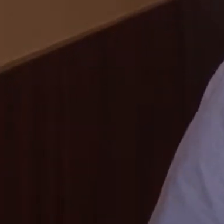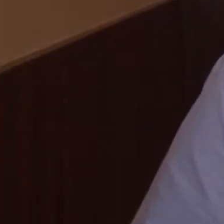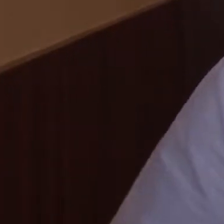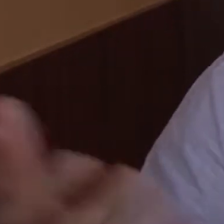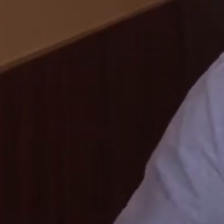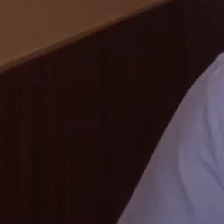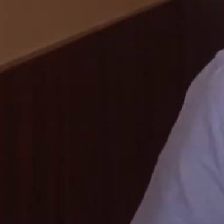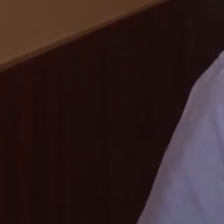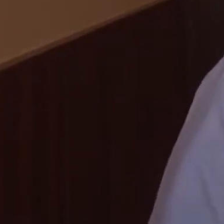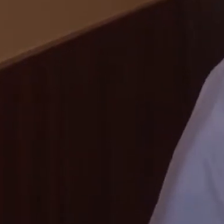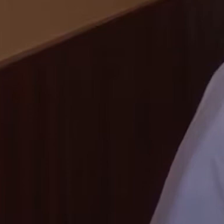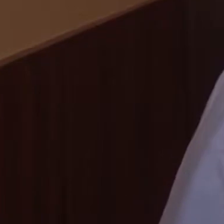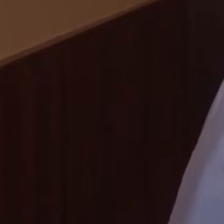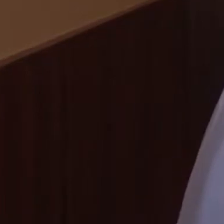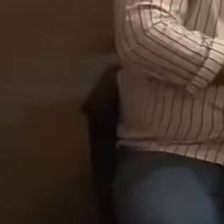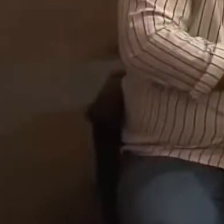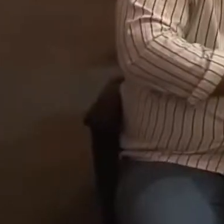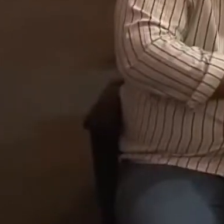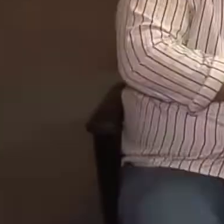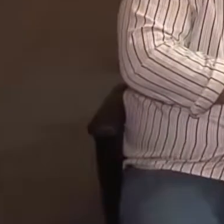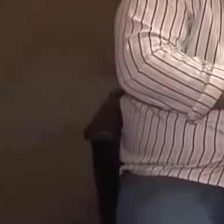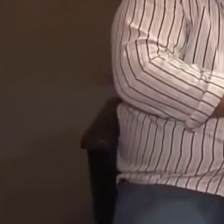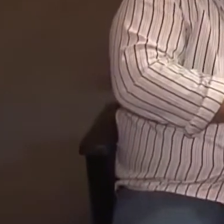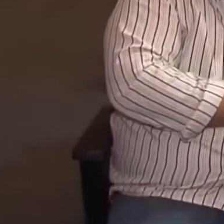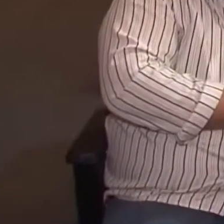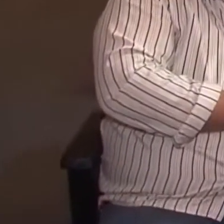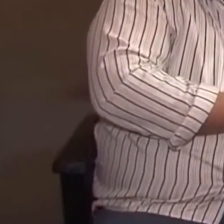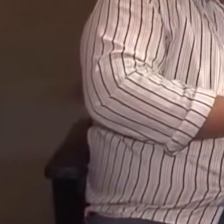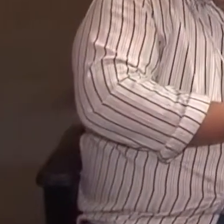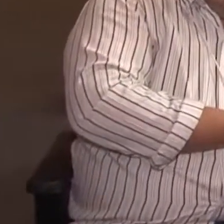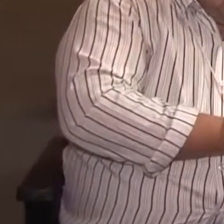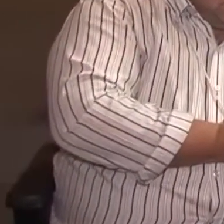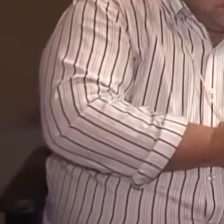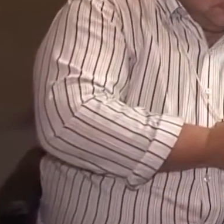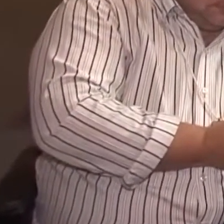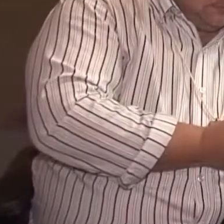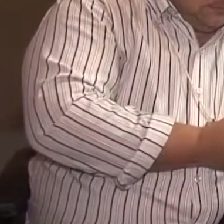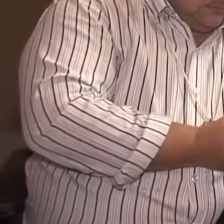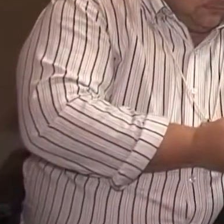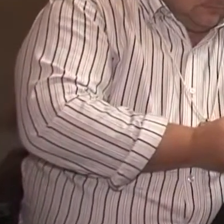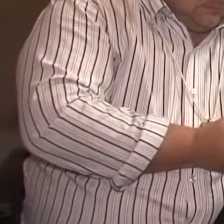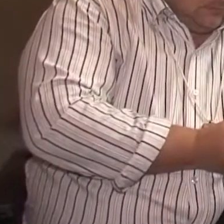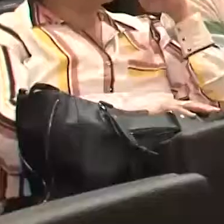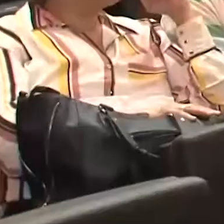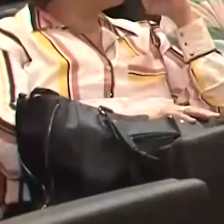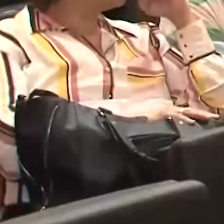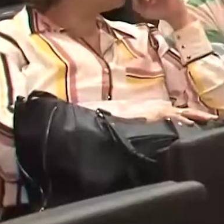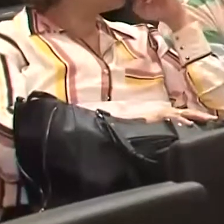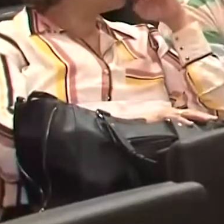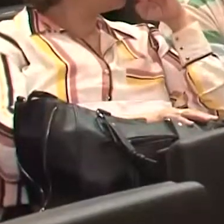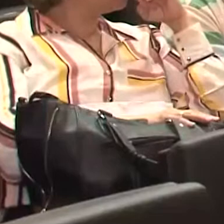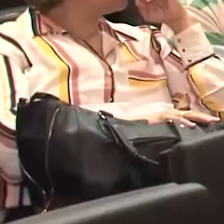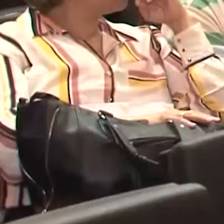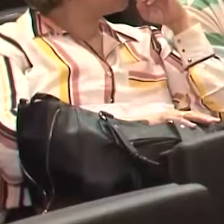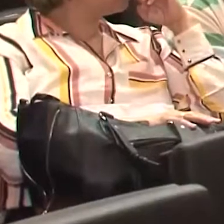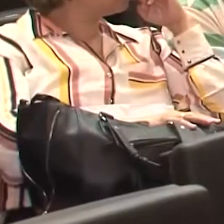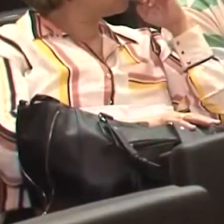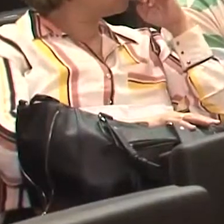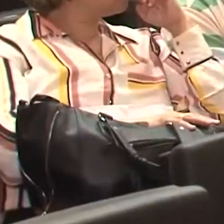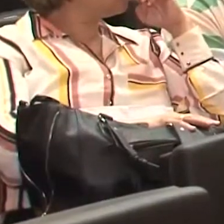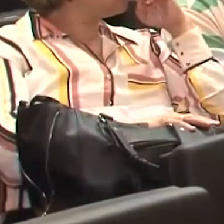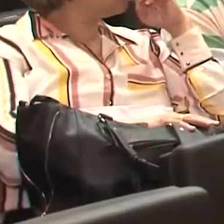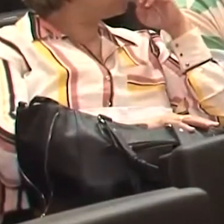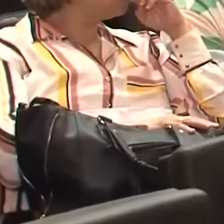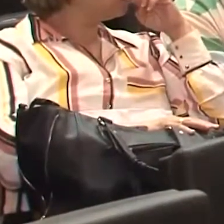da casa, tanto da base governista como da oposição. Para o Sindicato das Empresas de Publicidade Exterior, CEPEX, o Código da Cidade, na